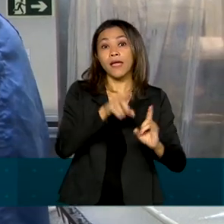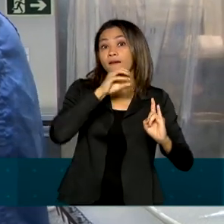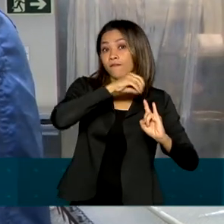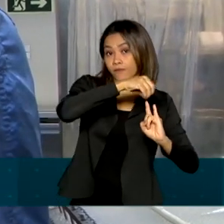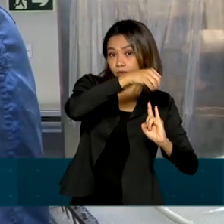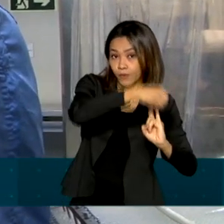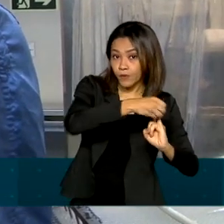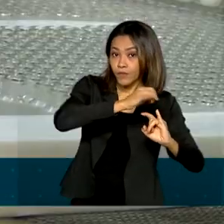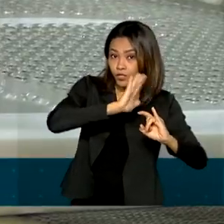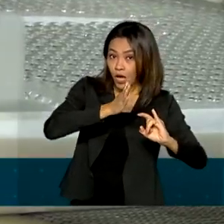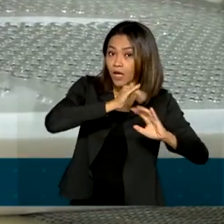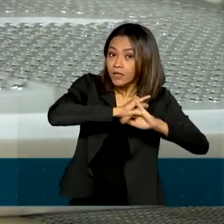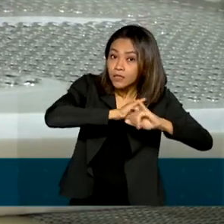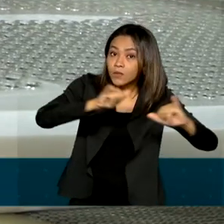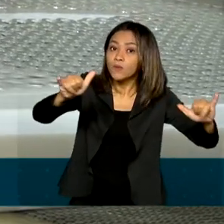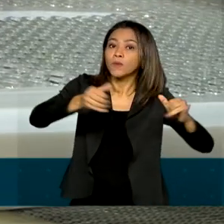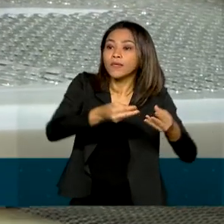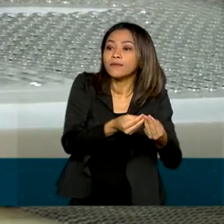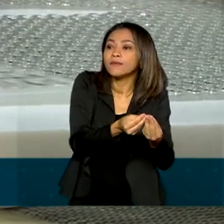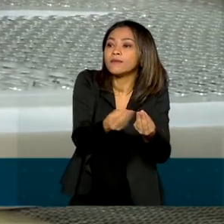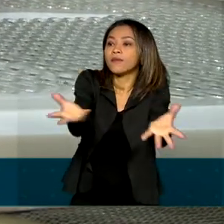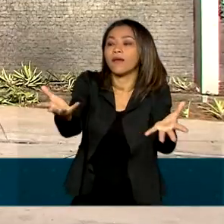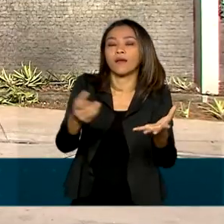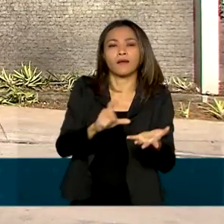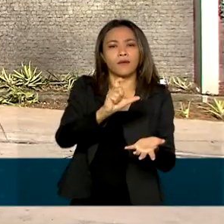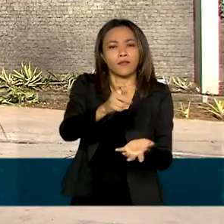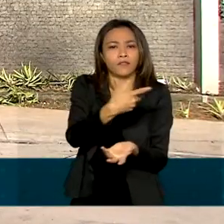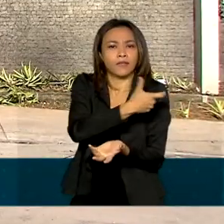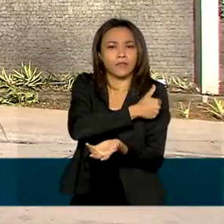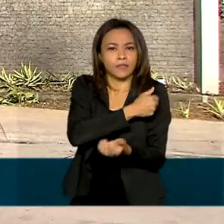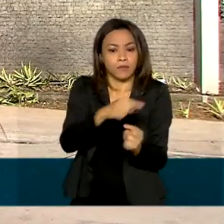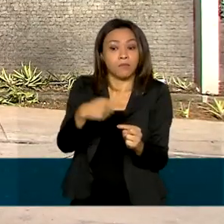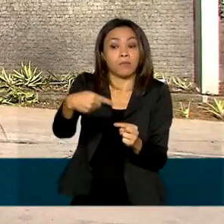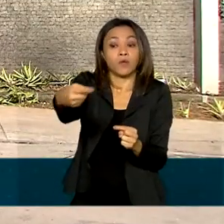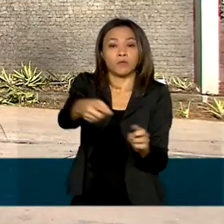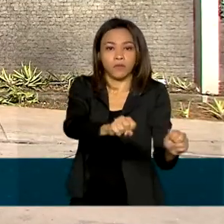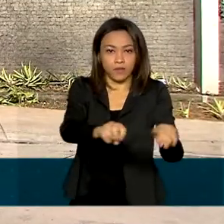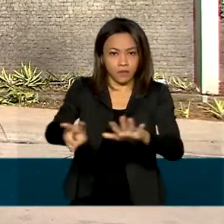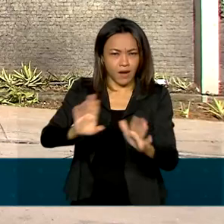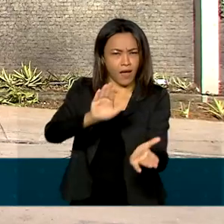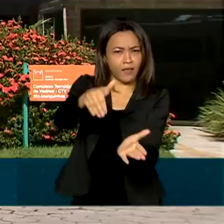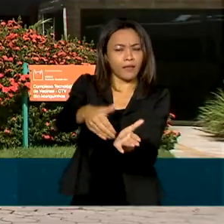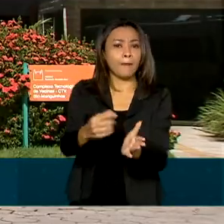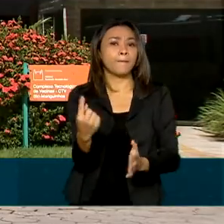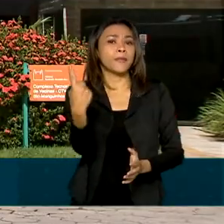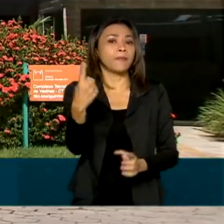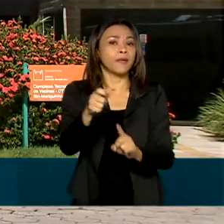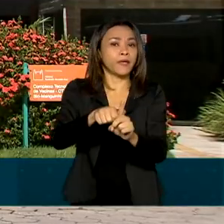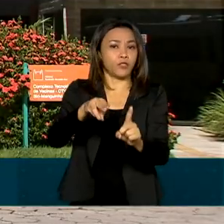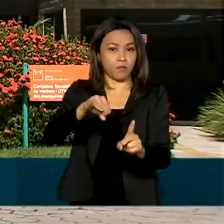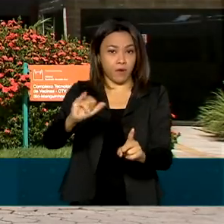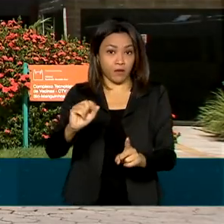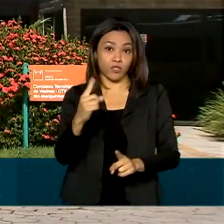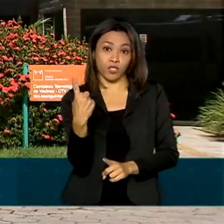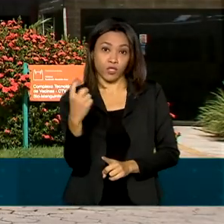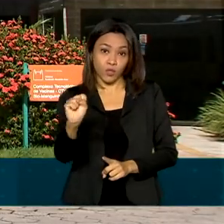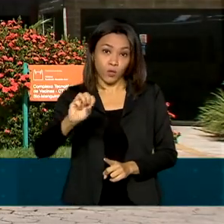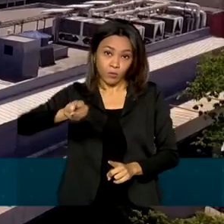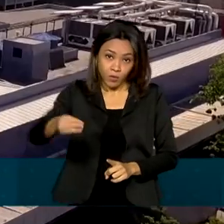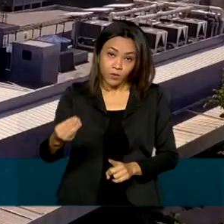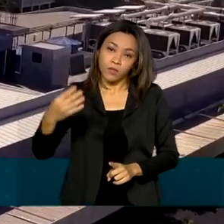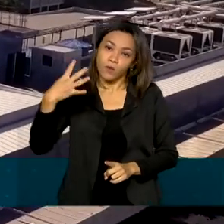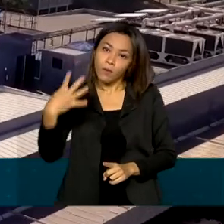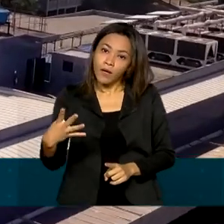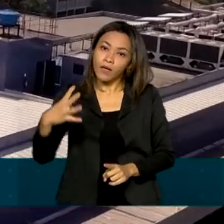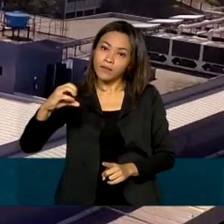da vacina contra a Covid-19 para as próximas semanas. Até 1º de maio, vão ser 18 milhões